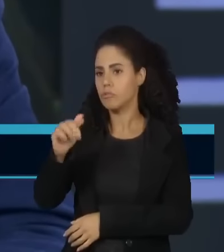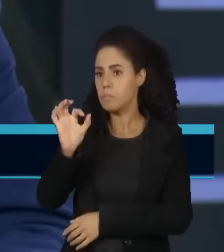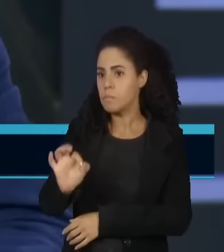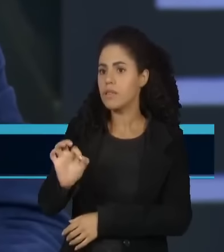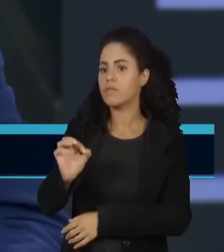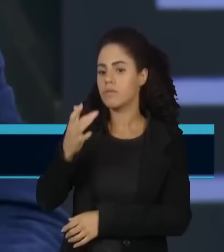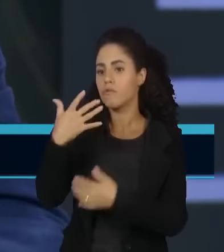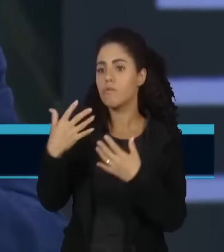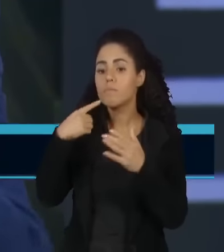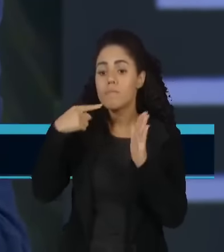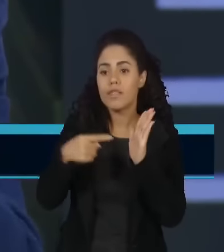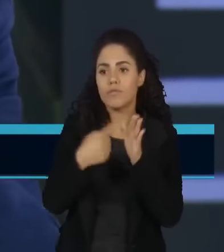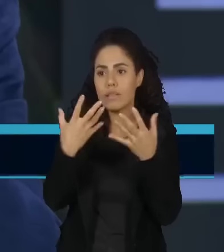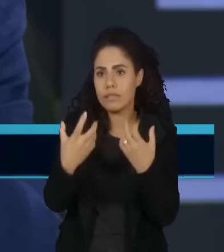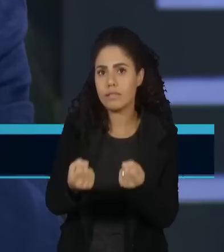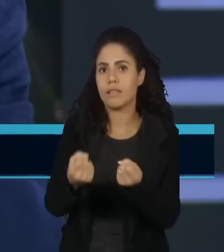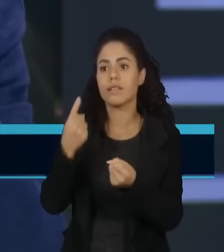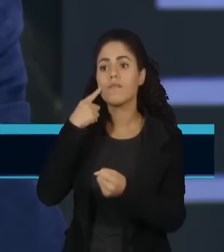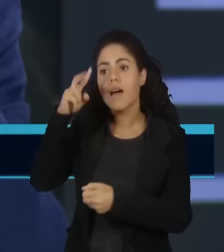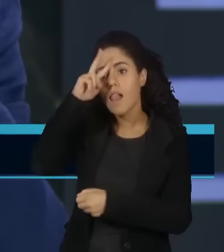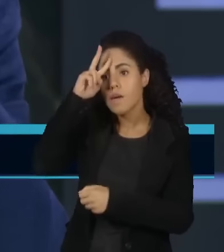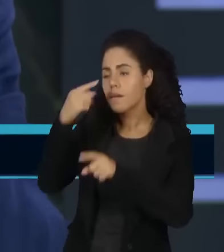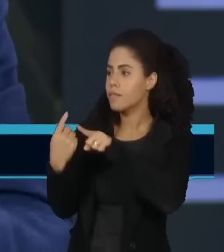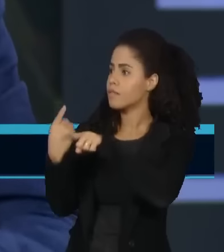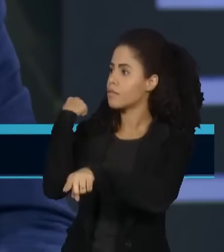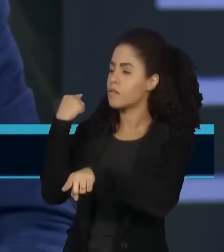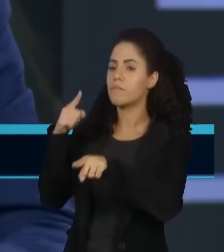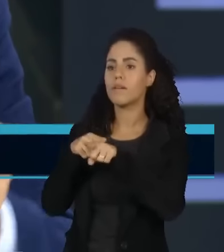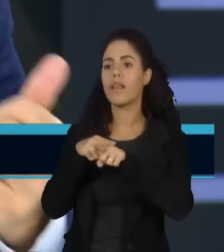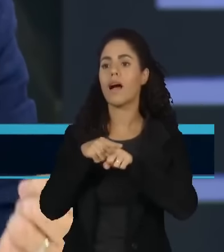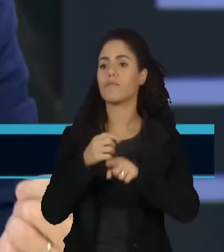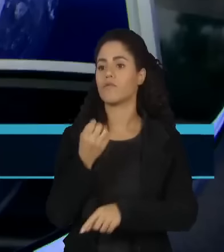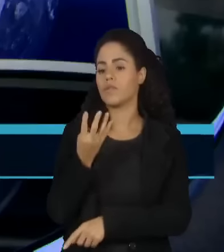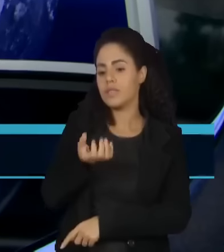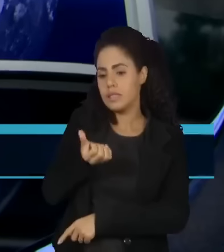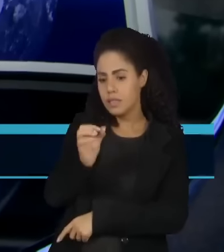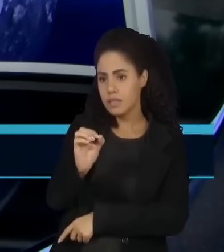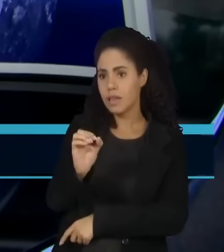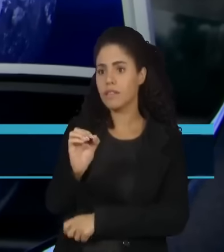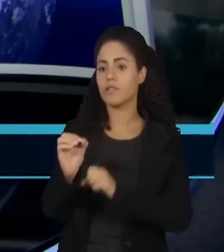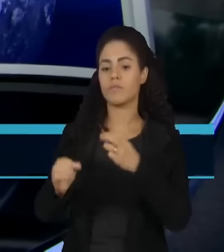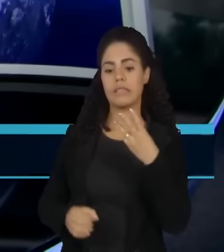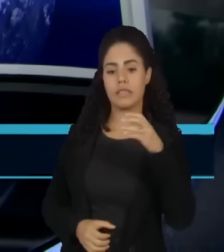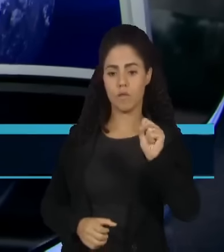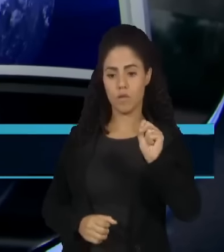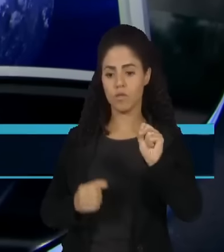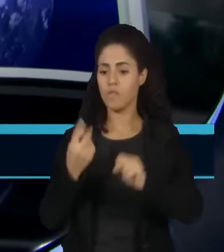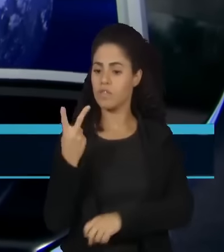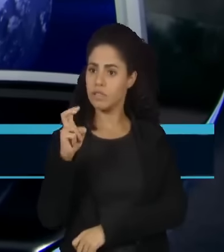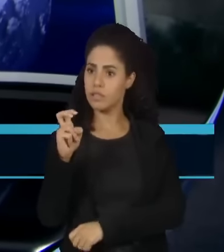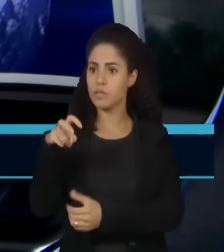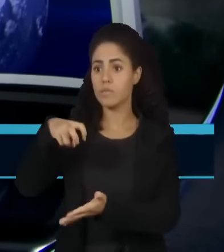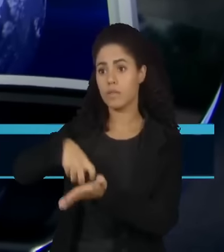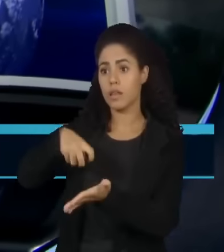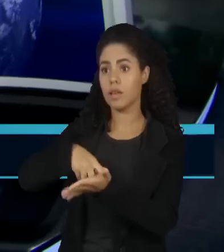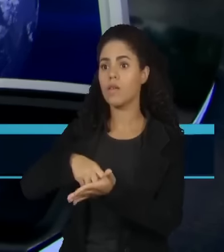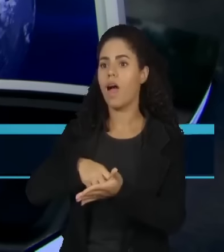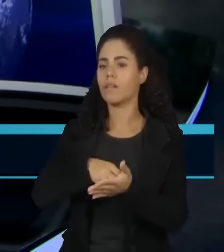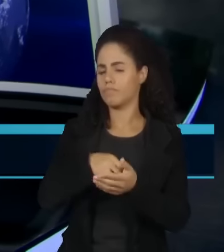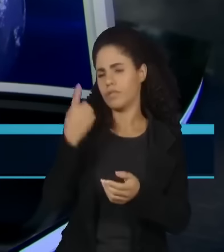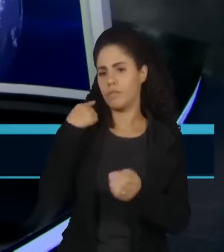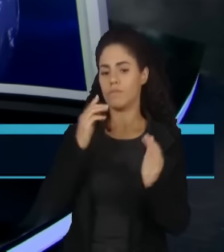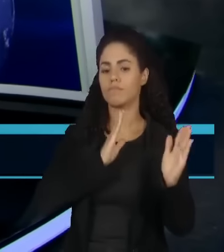foram aceita a denúncia, lembra um pouco o processo do Mensalão, ação penal 470. Eram 40, depois ficaram 38 e 25 sentenciados. Só para lembrar, na